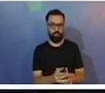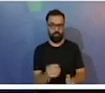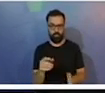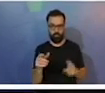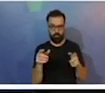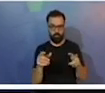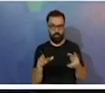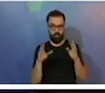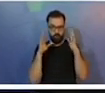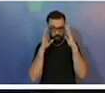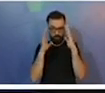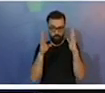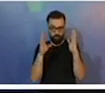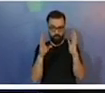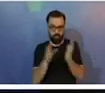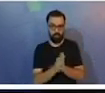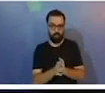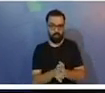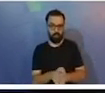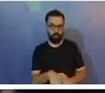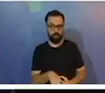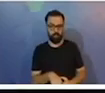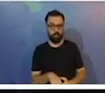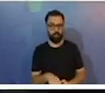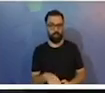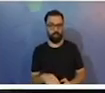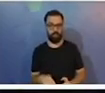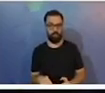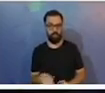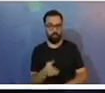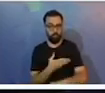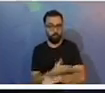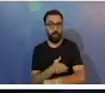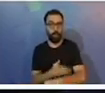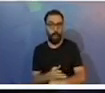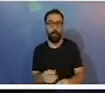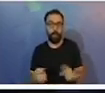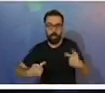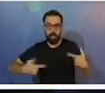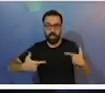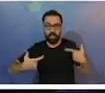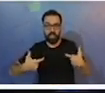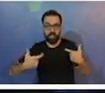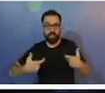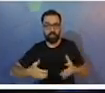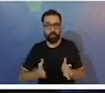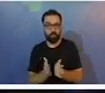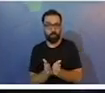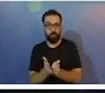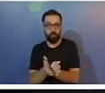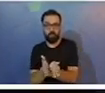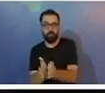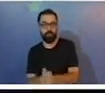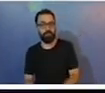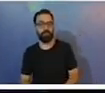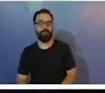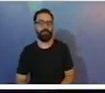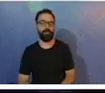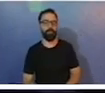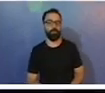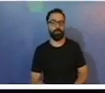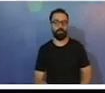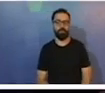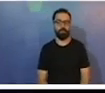espertos. Nessa aula, vamos nos preparar para uma batalha naval. Olha lá, quem já jogou batalha naval?